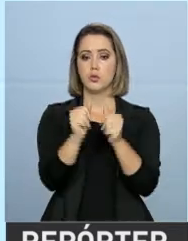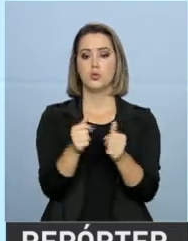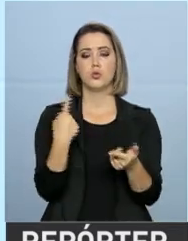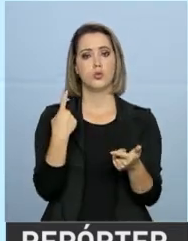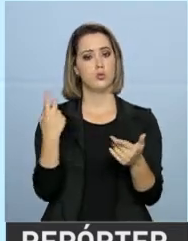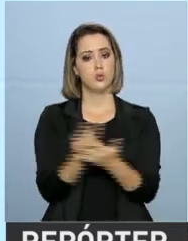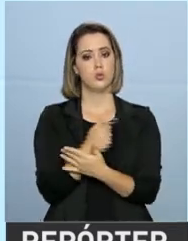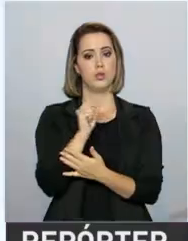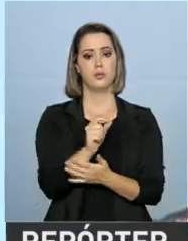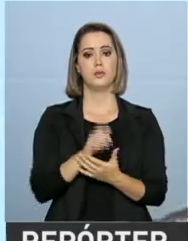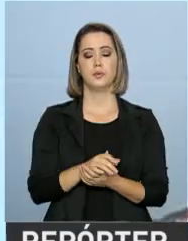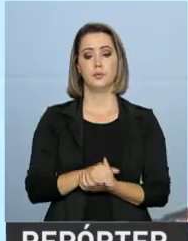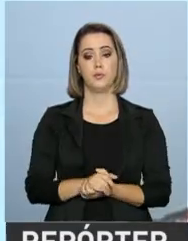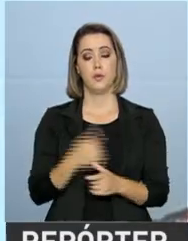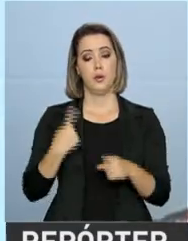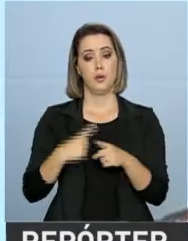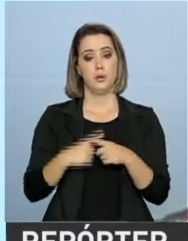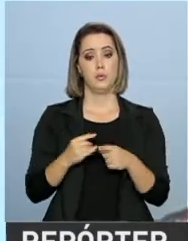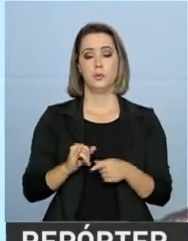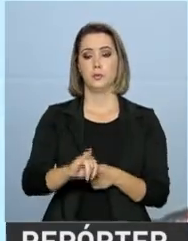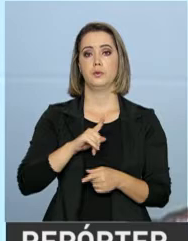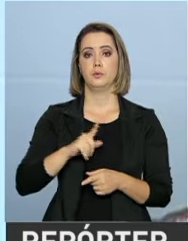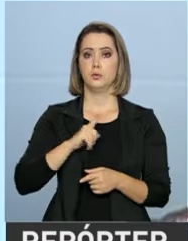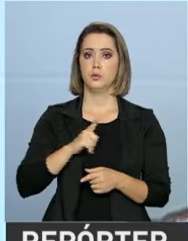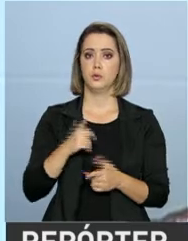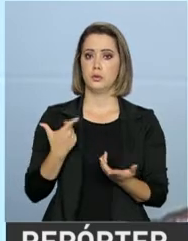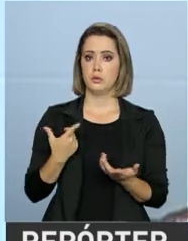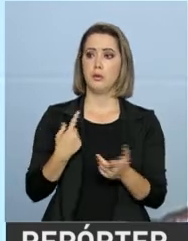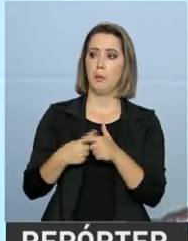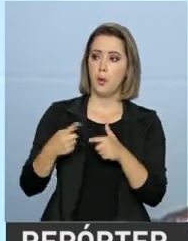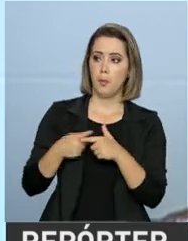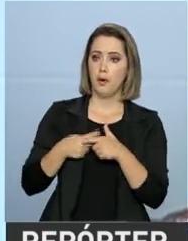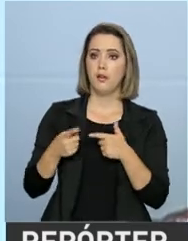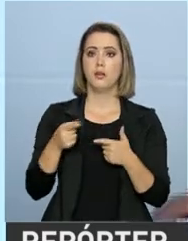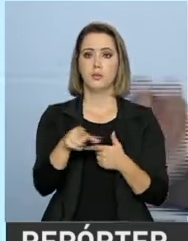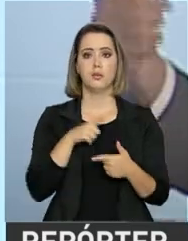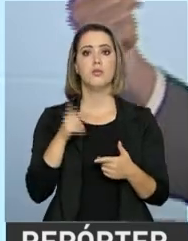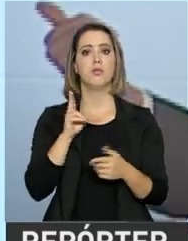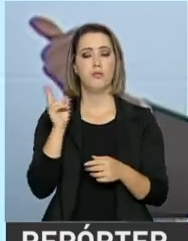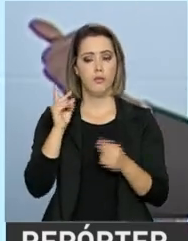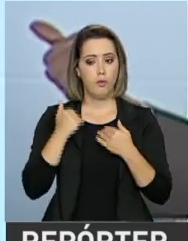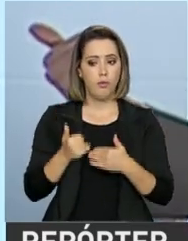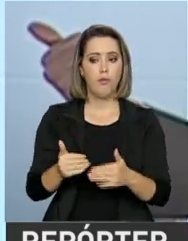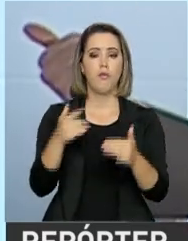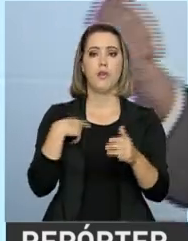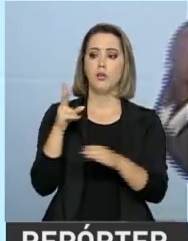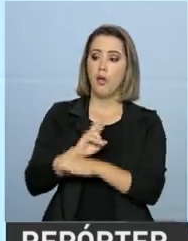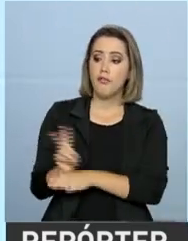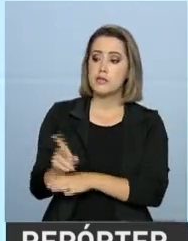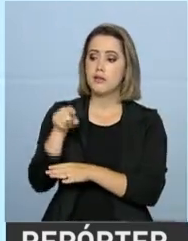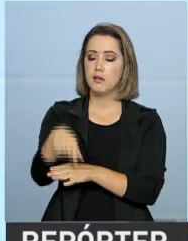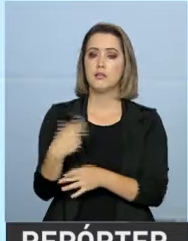à realidade dos fatos. Porque se há desvios, os desvios devem ser apurados como estão sendo apurados.